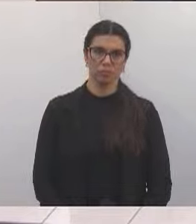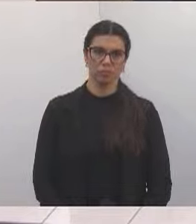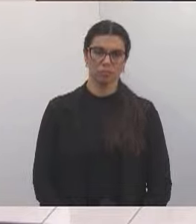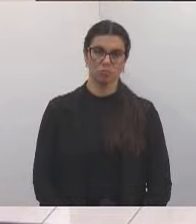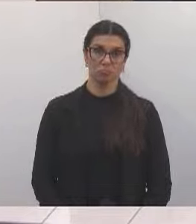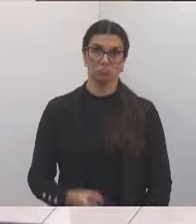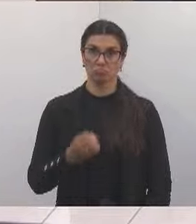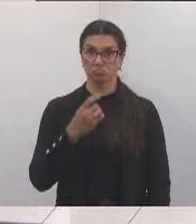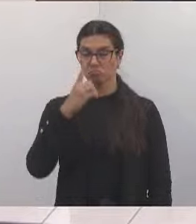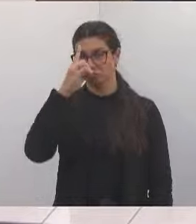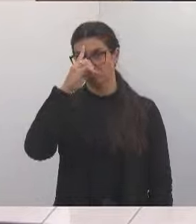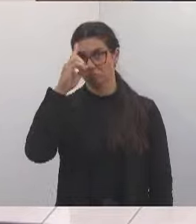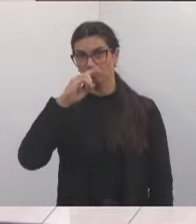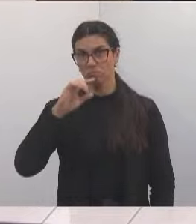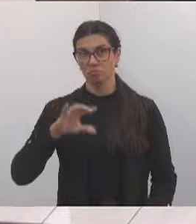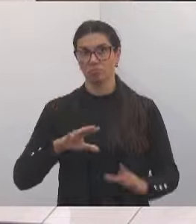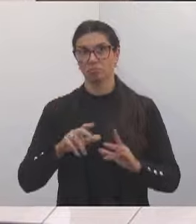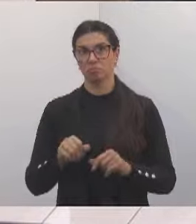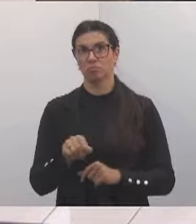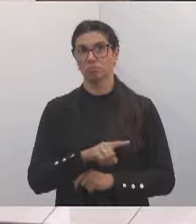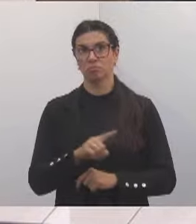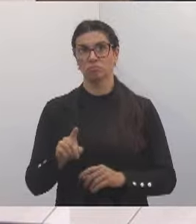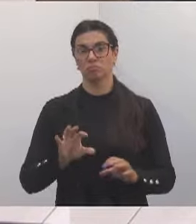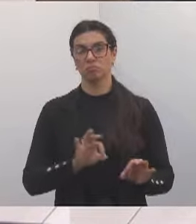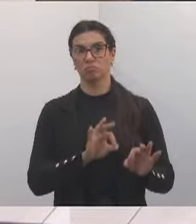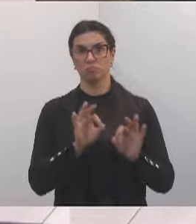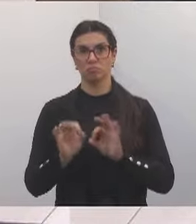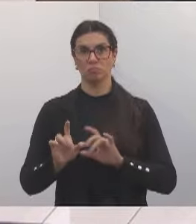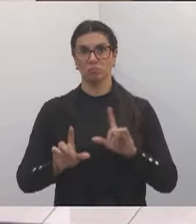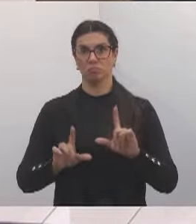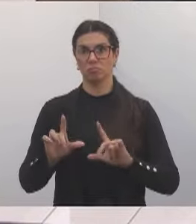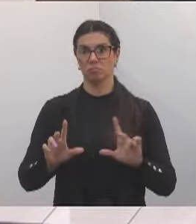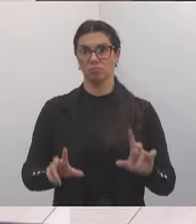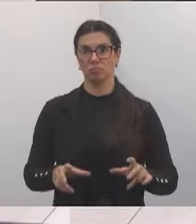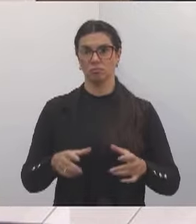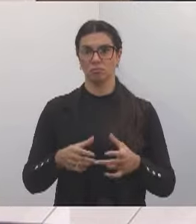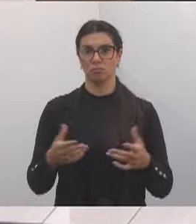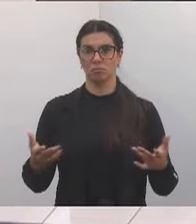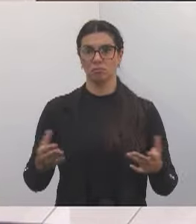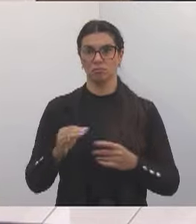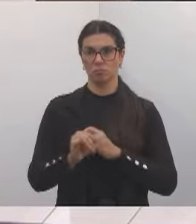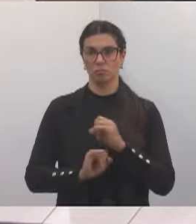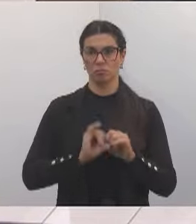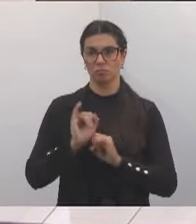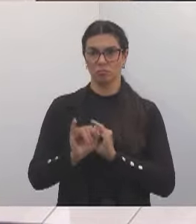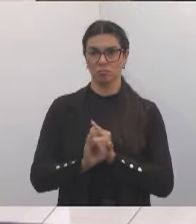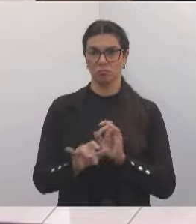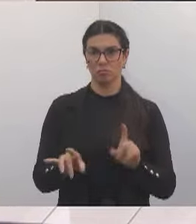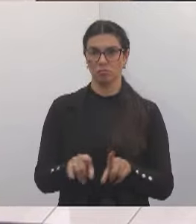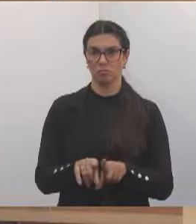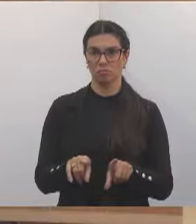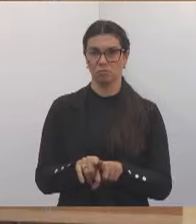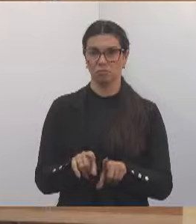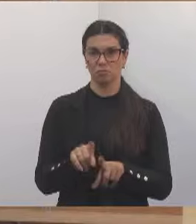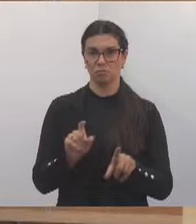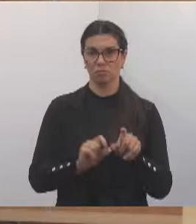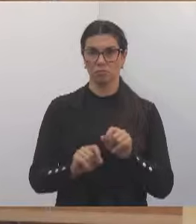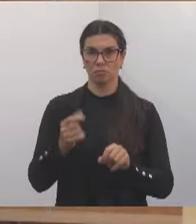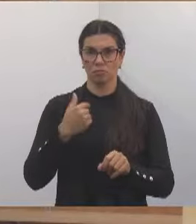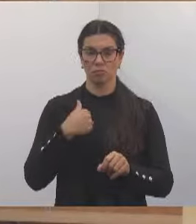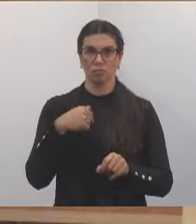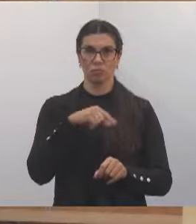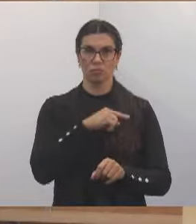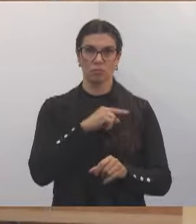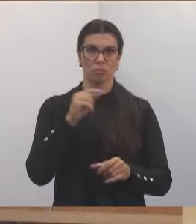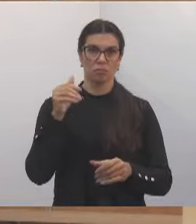Bom dia a todos que nos assistem ao vivo pela TV Câmara, pela internet. O que a gente está votando aqui